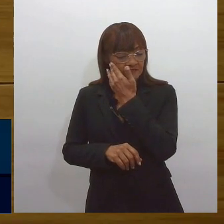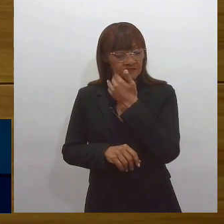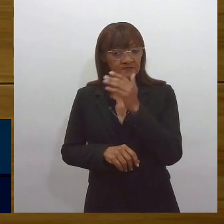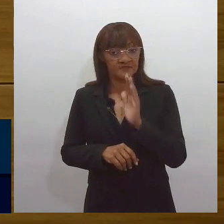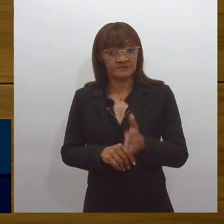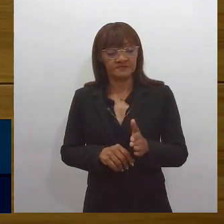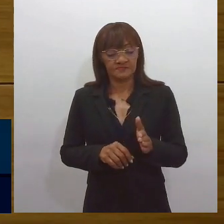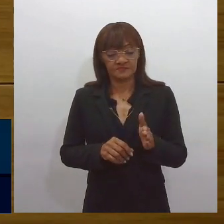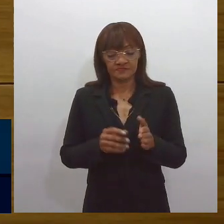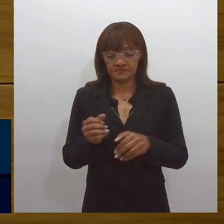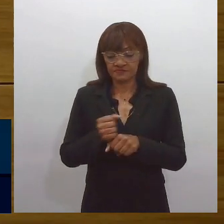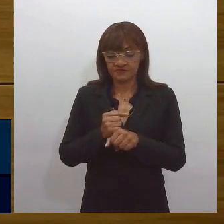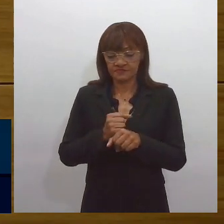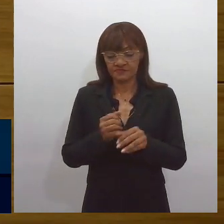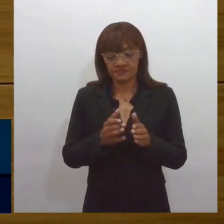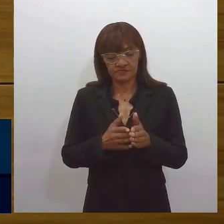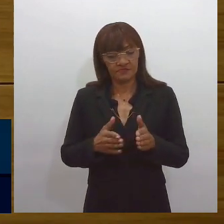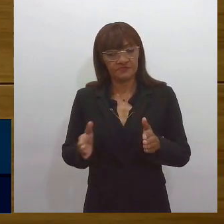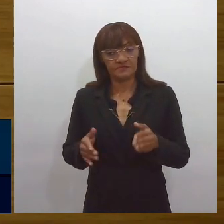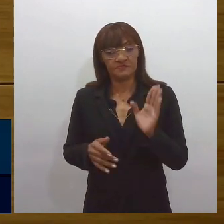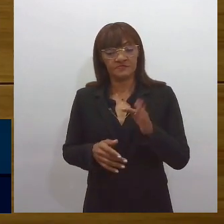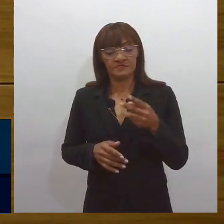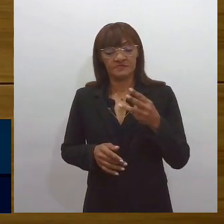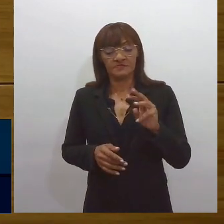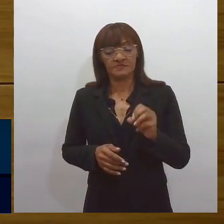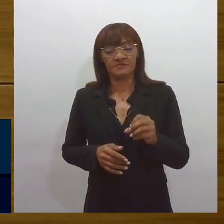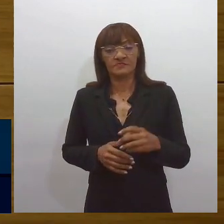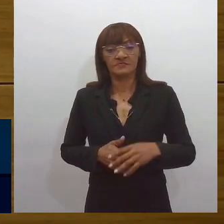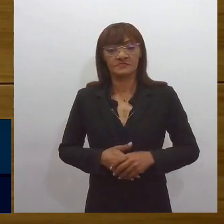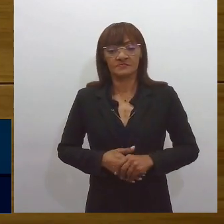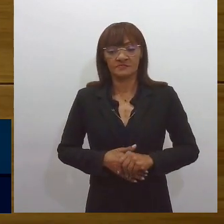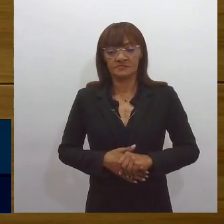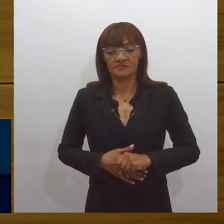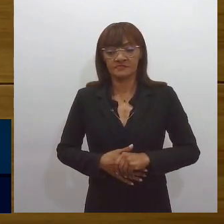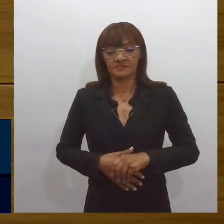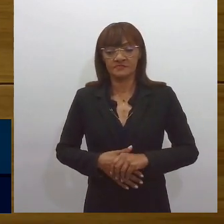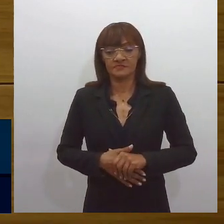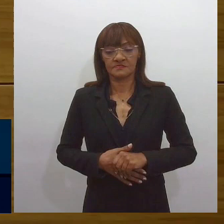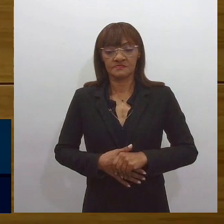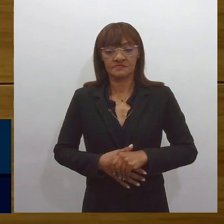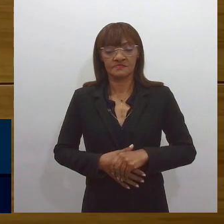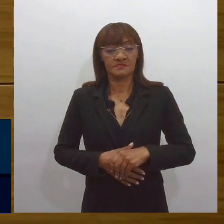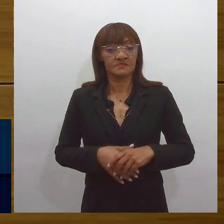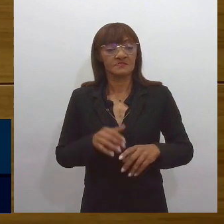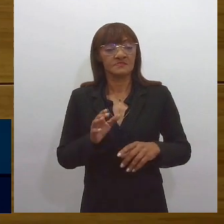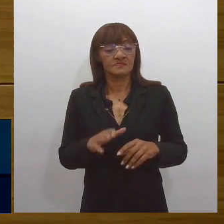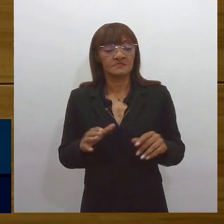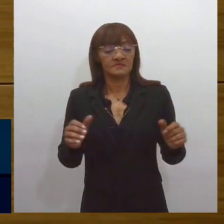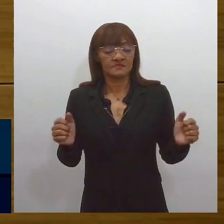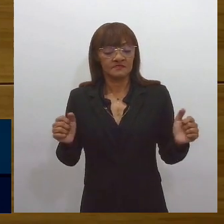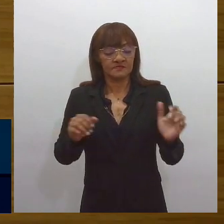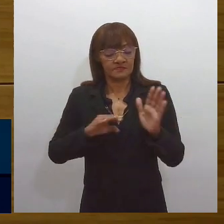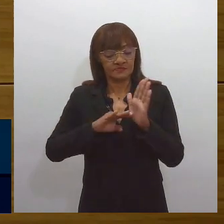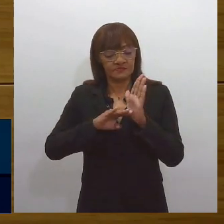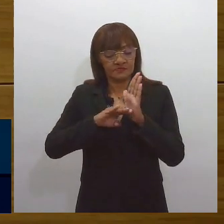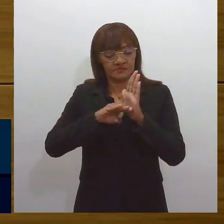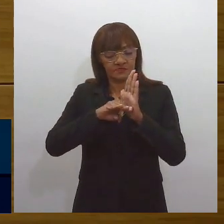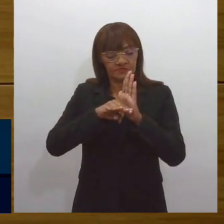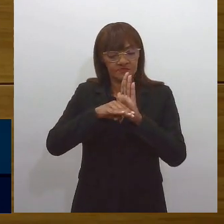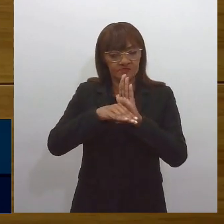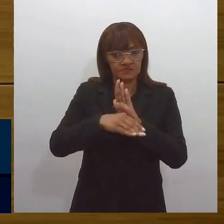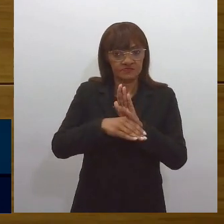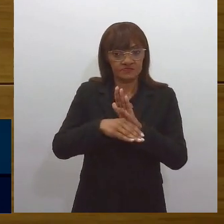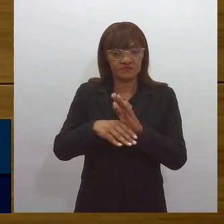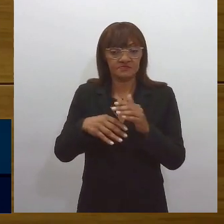anos né Eh a gente teve uma redução drástica de investimento na infraestrutura rodoviária isso Acabou